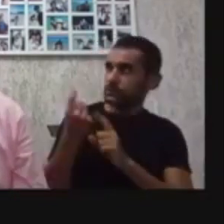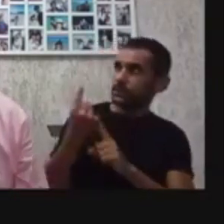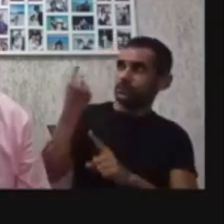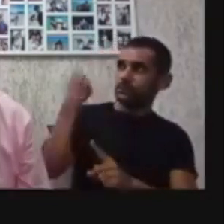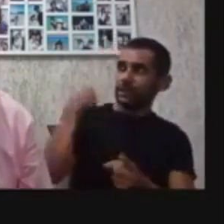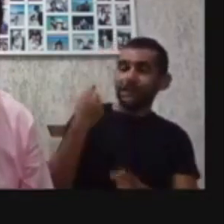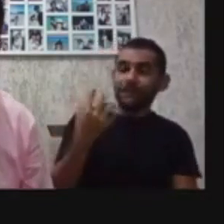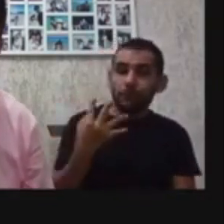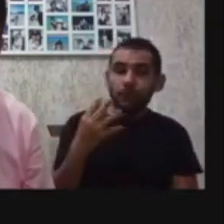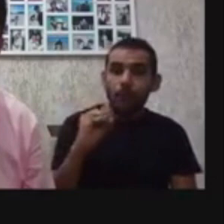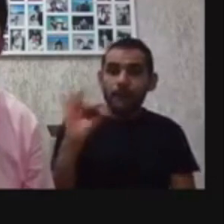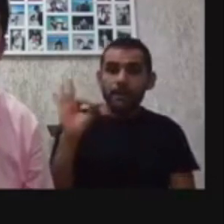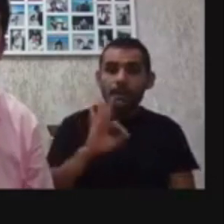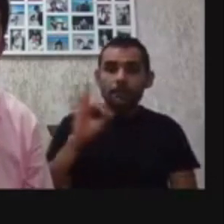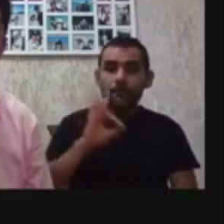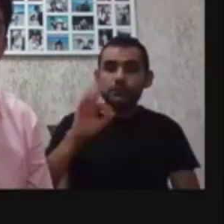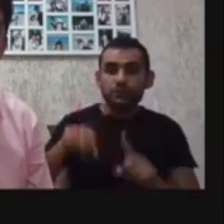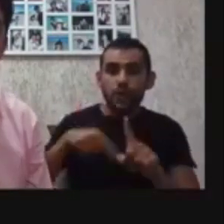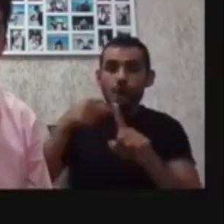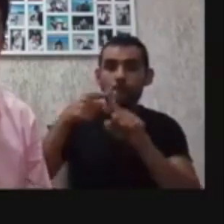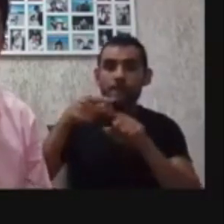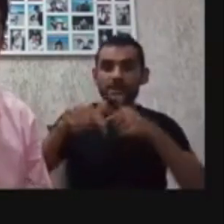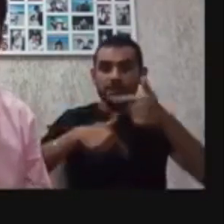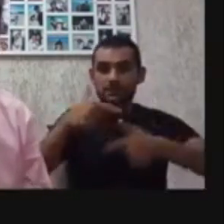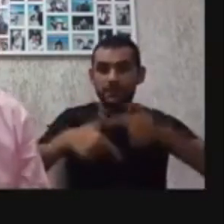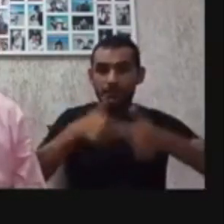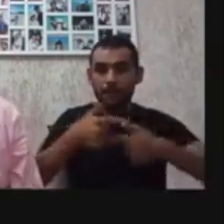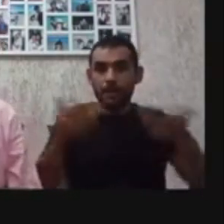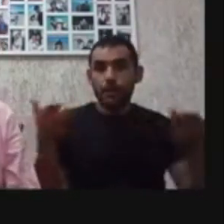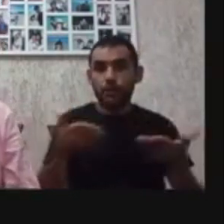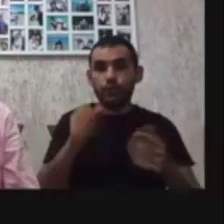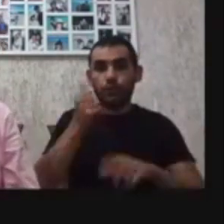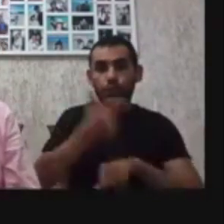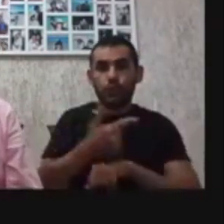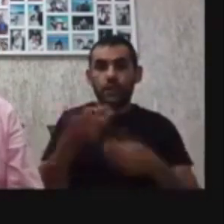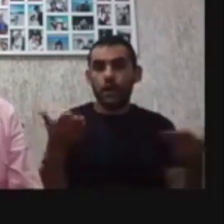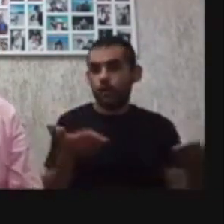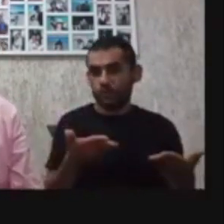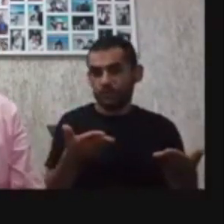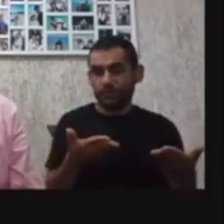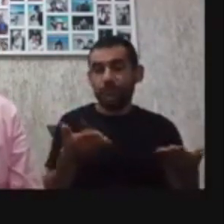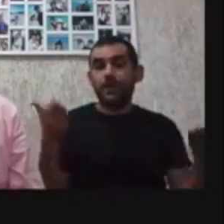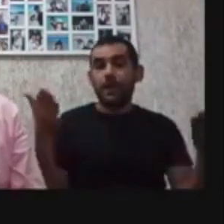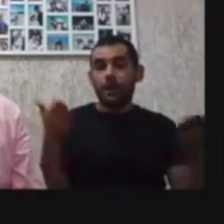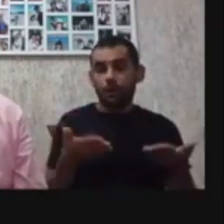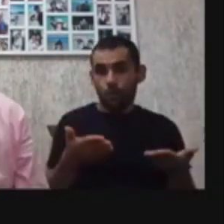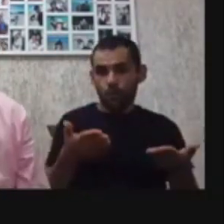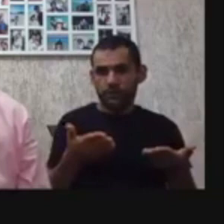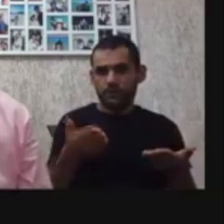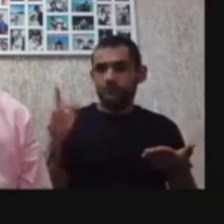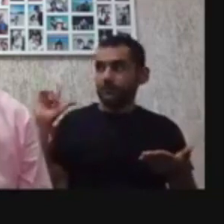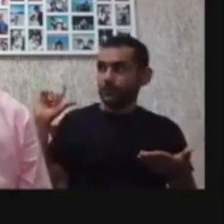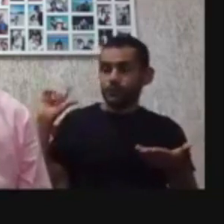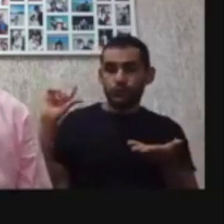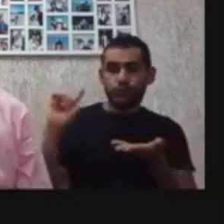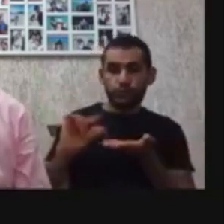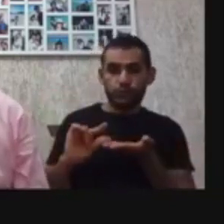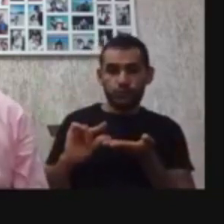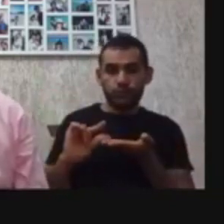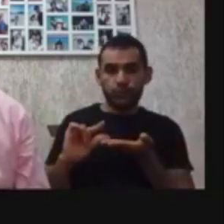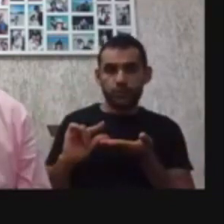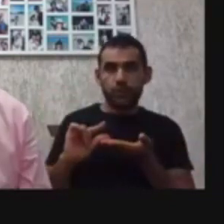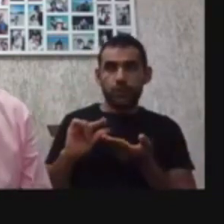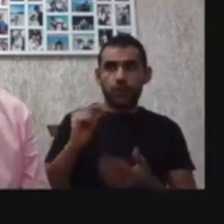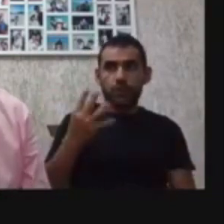tinha 40% a mais de funcionários que ela tem hoje. Hoje, nós reduzimos lá